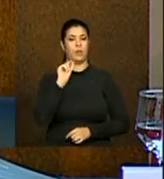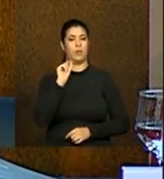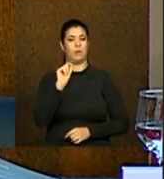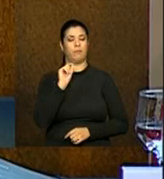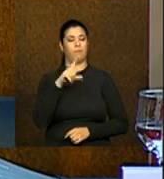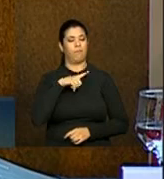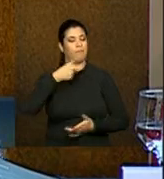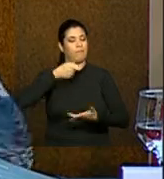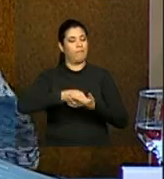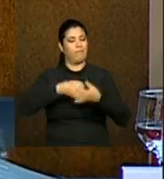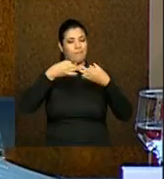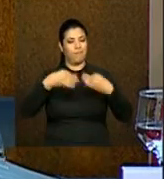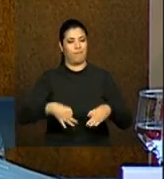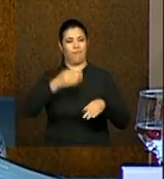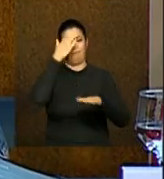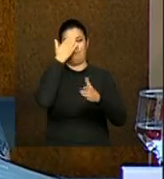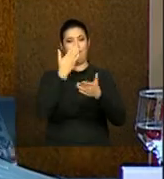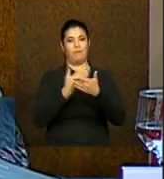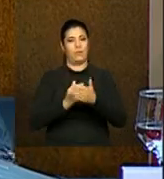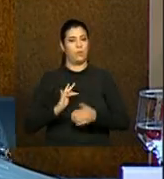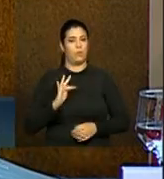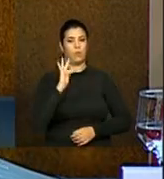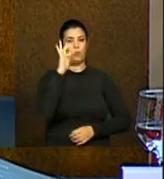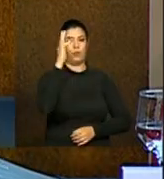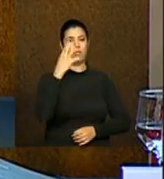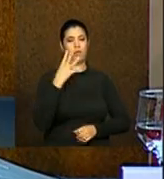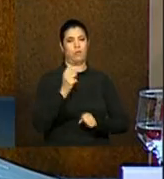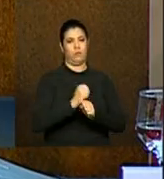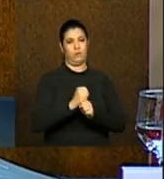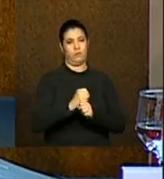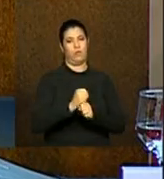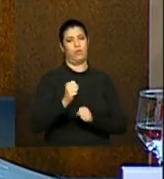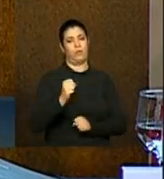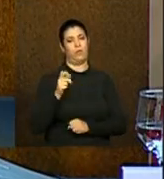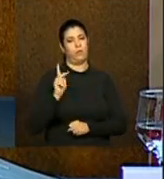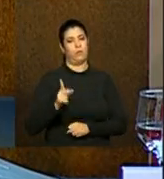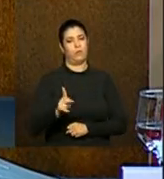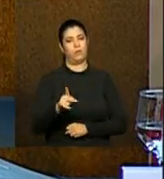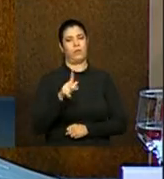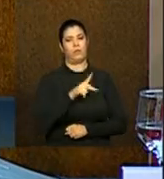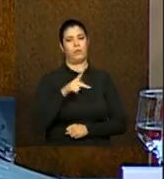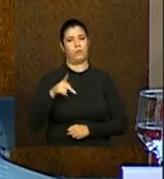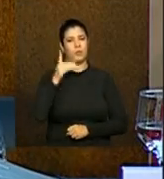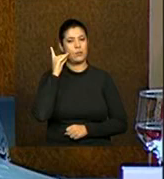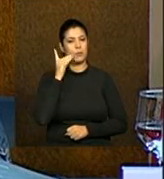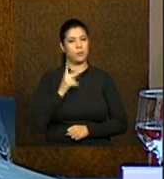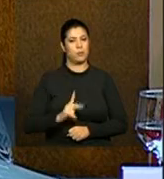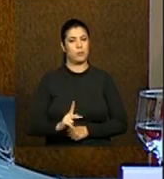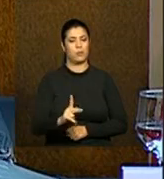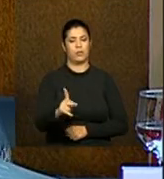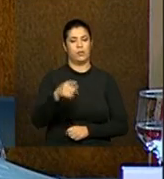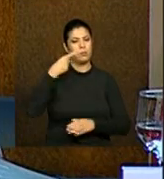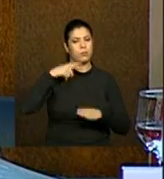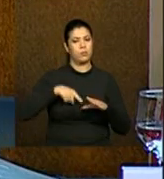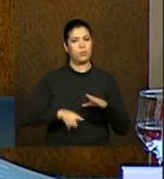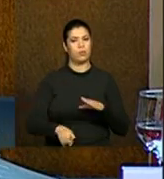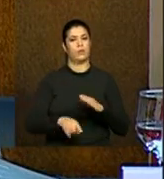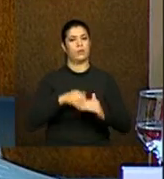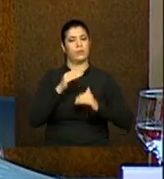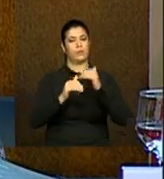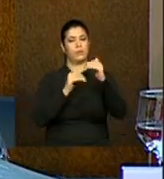eh eu tenho certeza nos próximos 4 anos da nossa presidenta eh seguirá se aprofundando cada vez